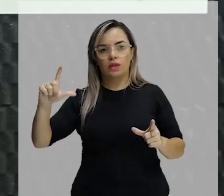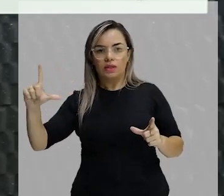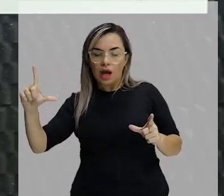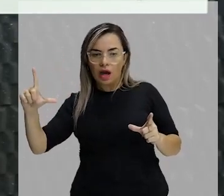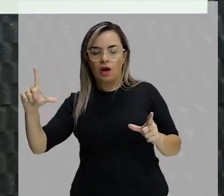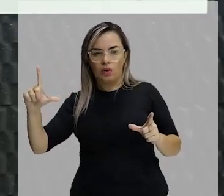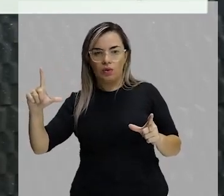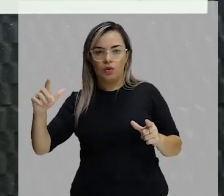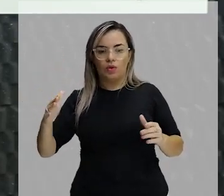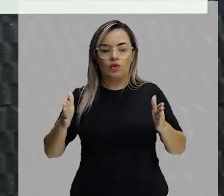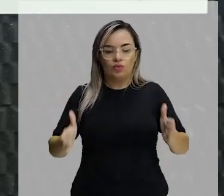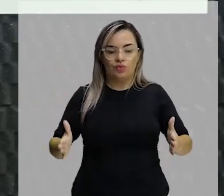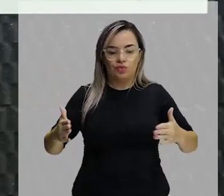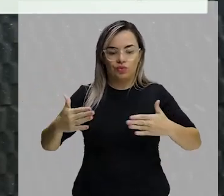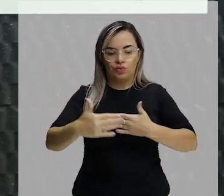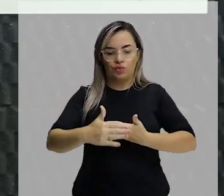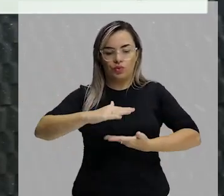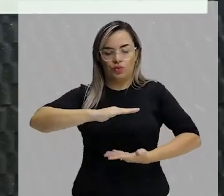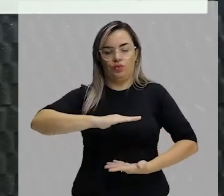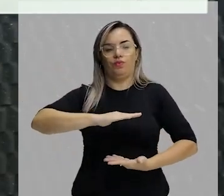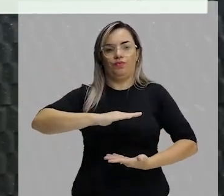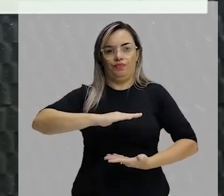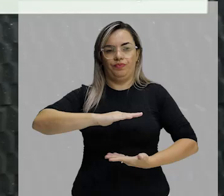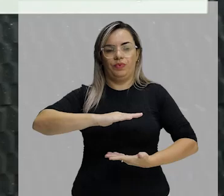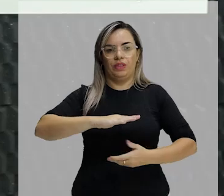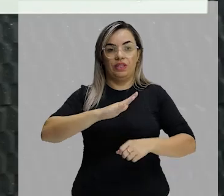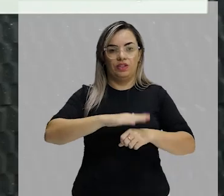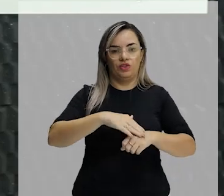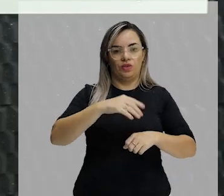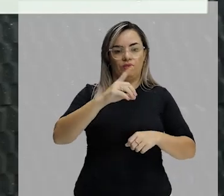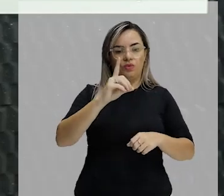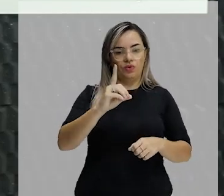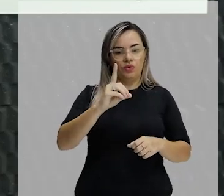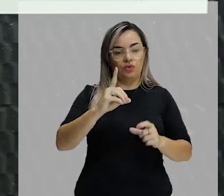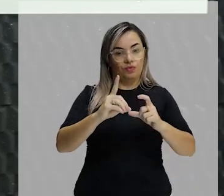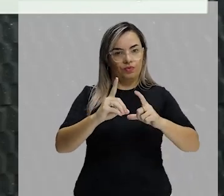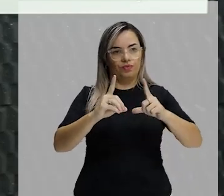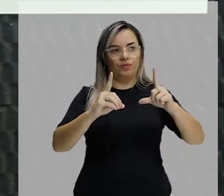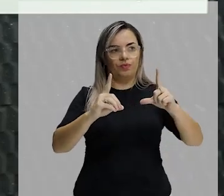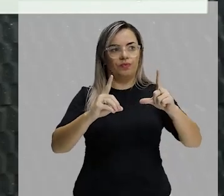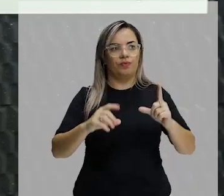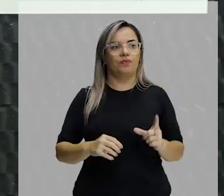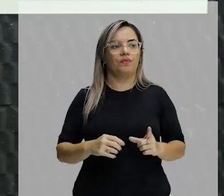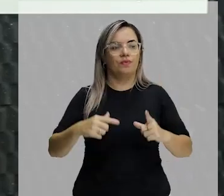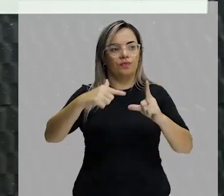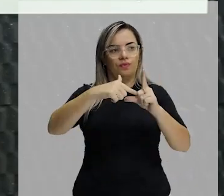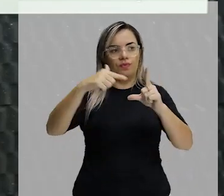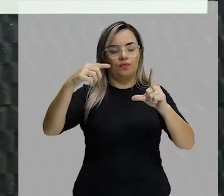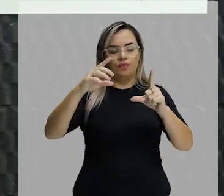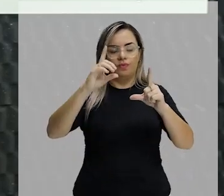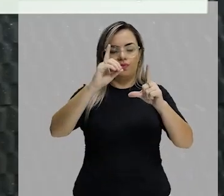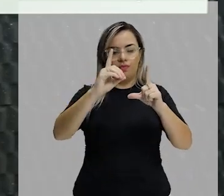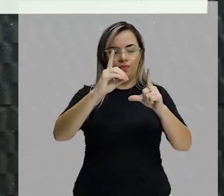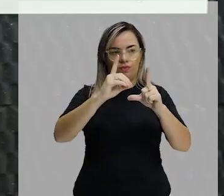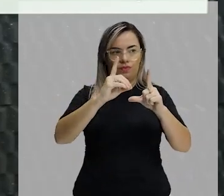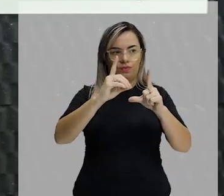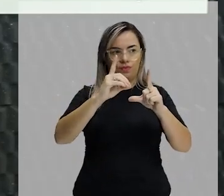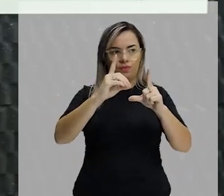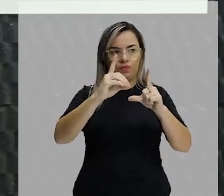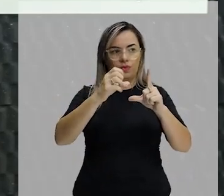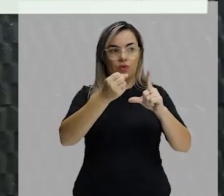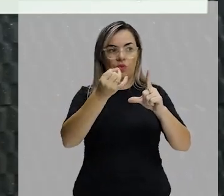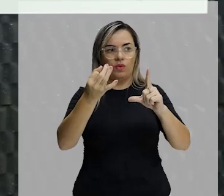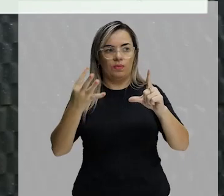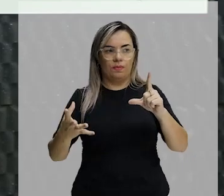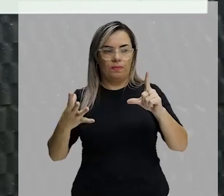olha só, turminha, eu chamei isso aqui também, essa aresta, né, também mediar. E eu posso fazer o quê? Eu posso vir aqui